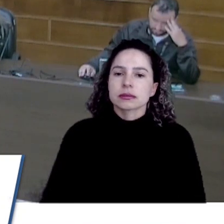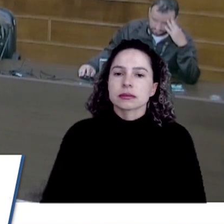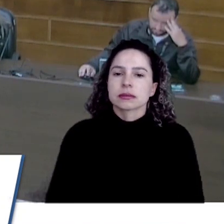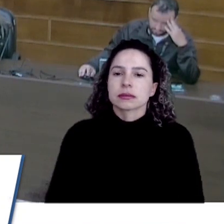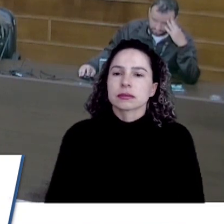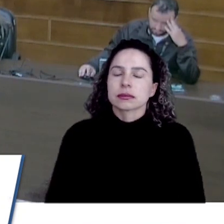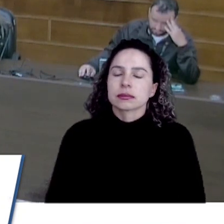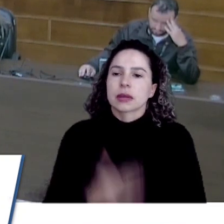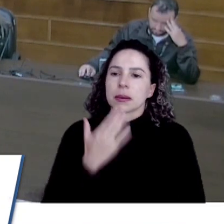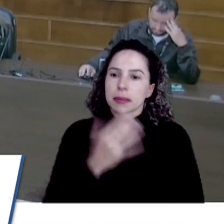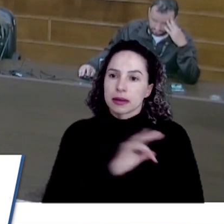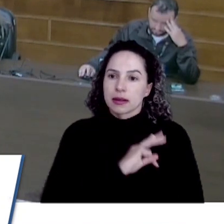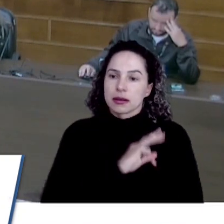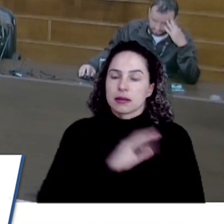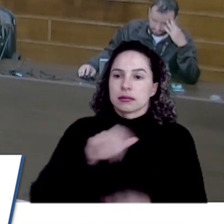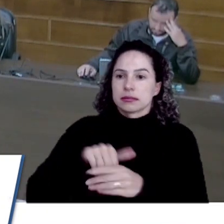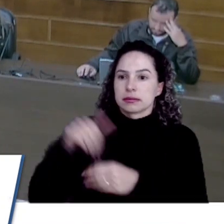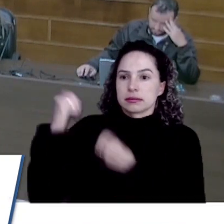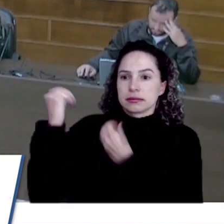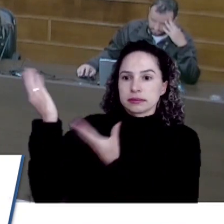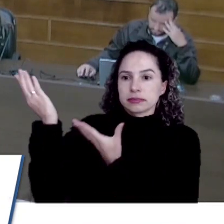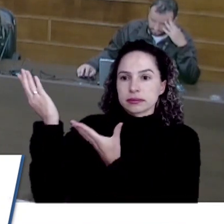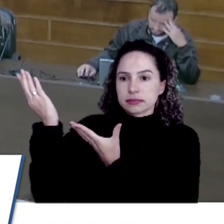Peço até que coloque em votação.